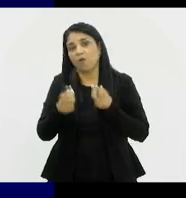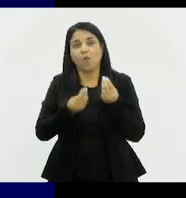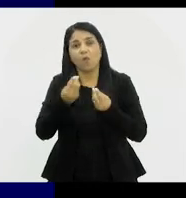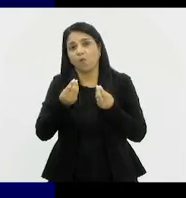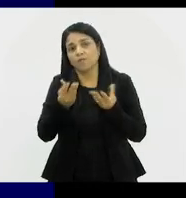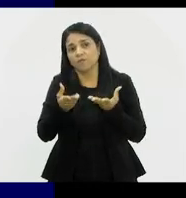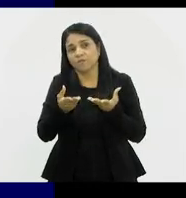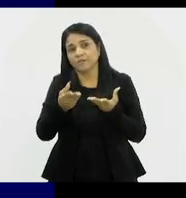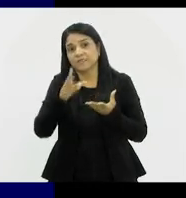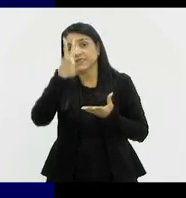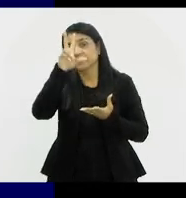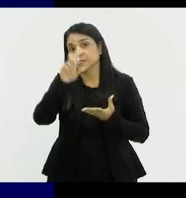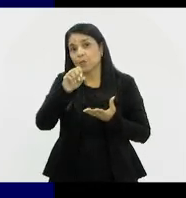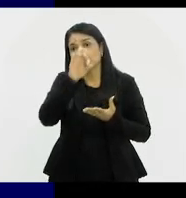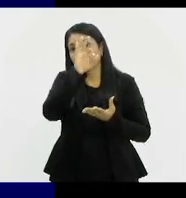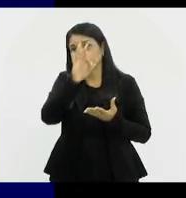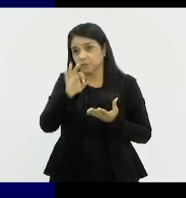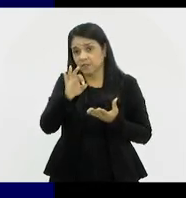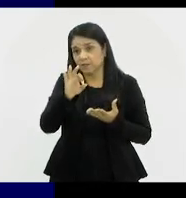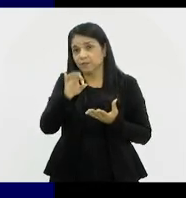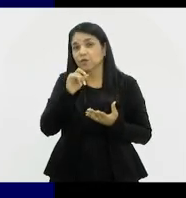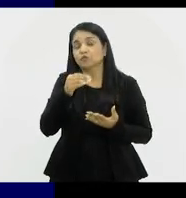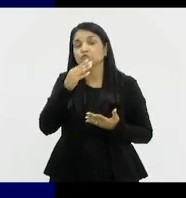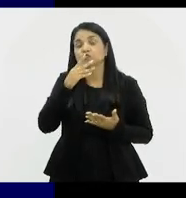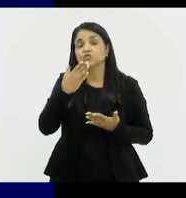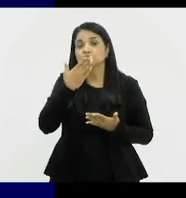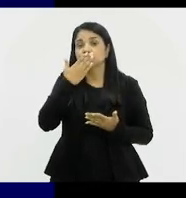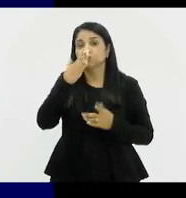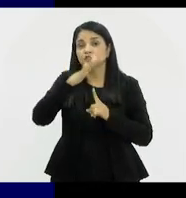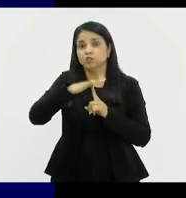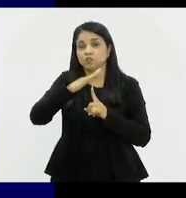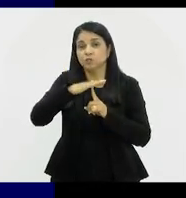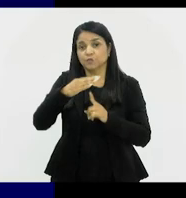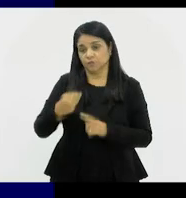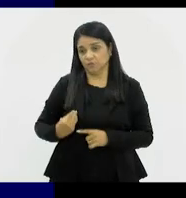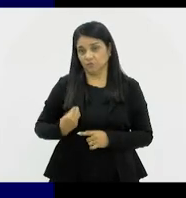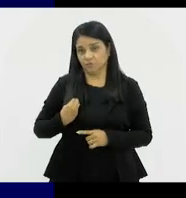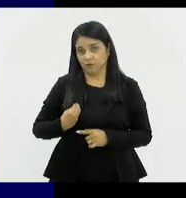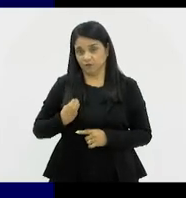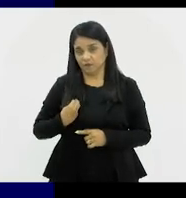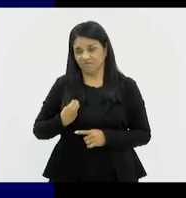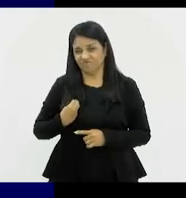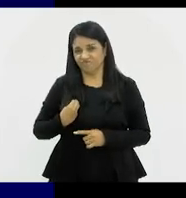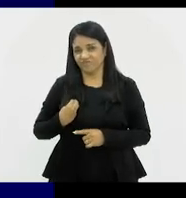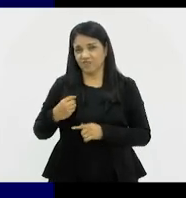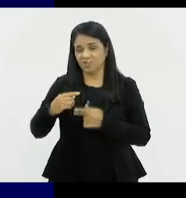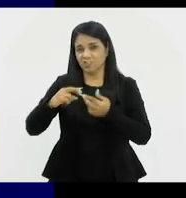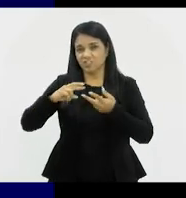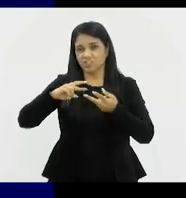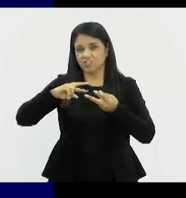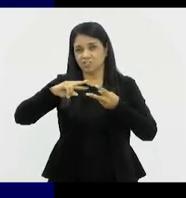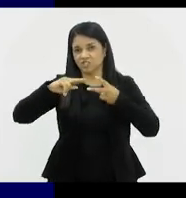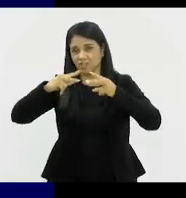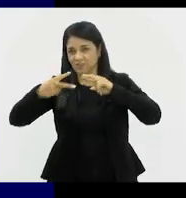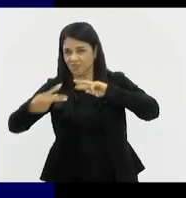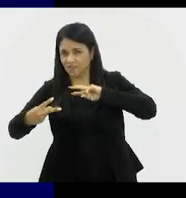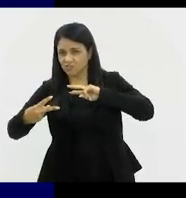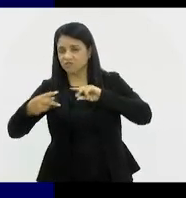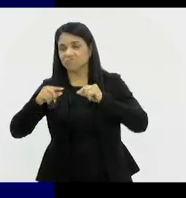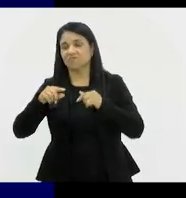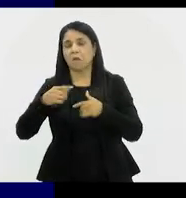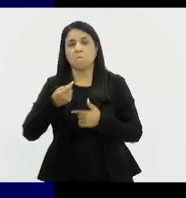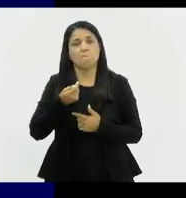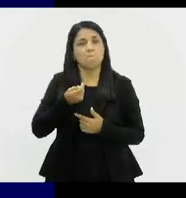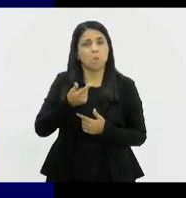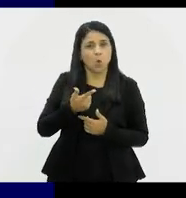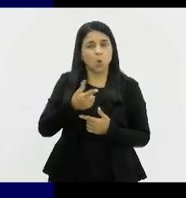50% está no estilo de vida da gente. A genética é muito pouco, existe ainda uma parcela do ambiente da